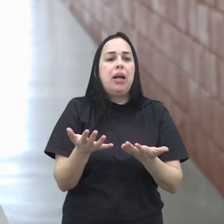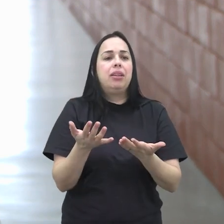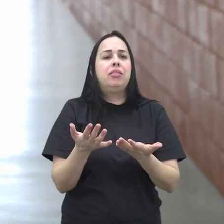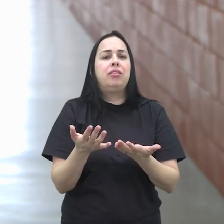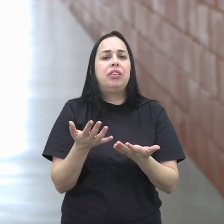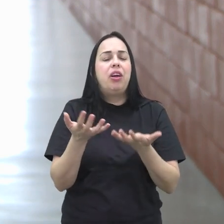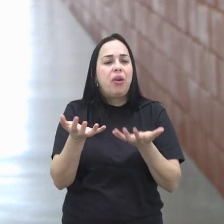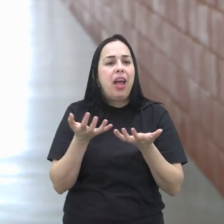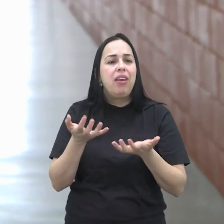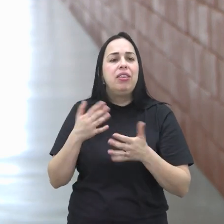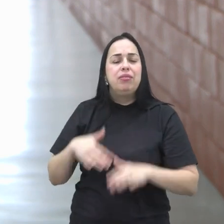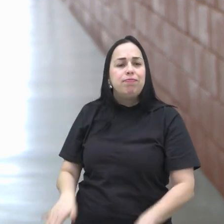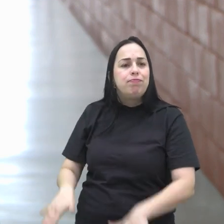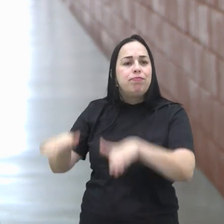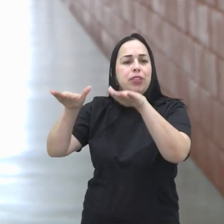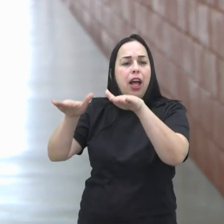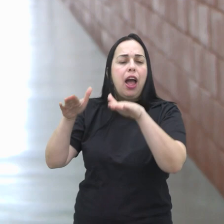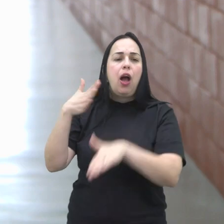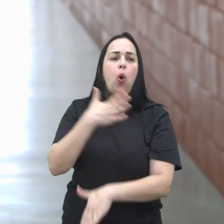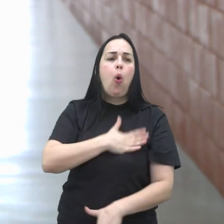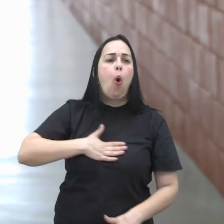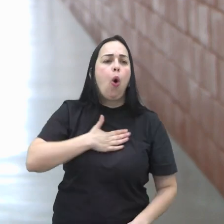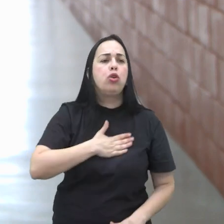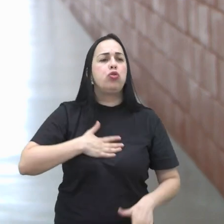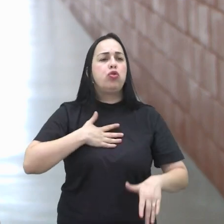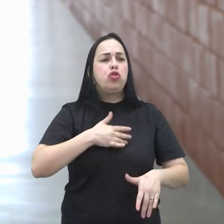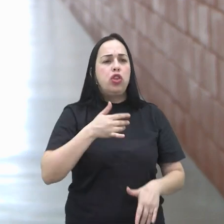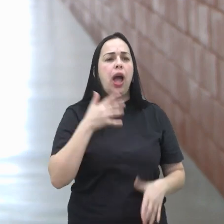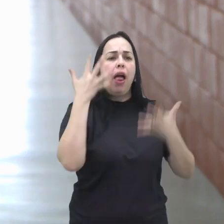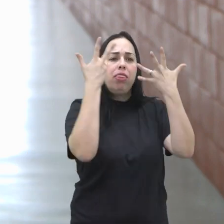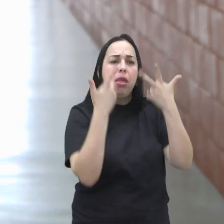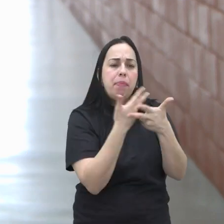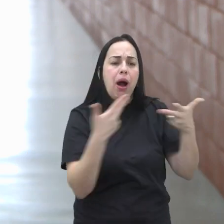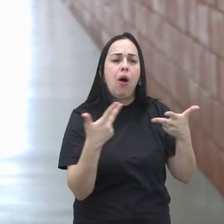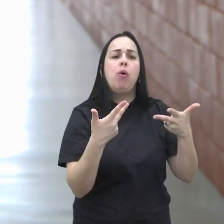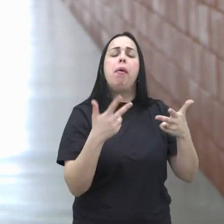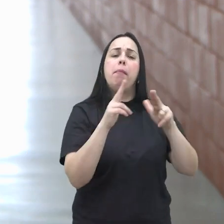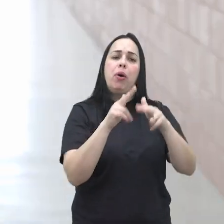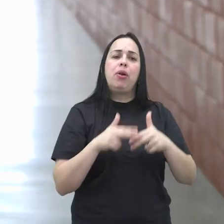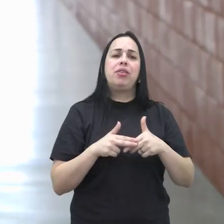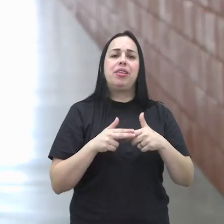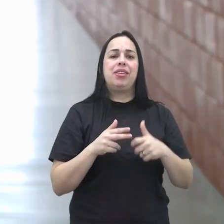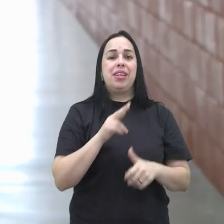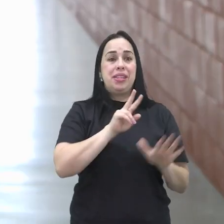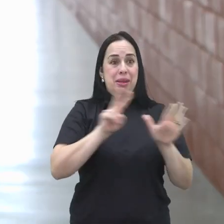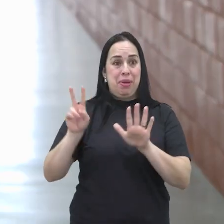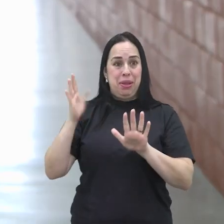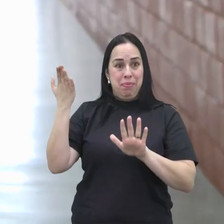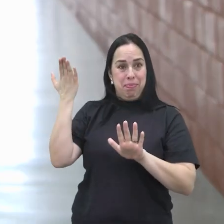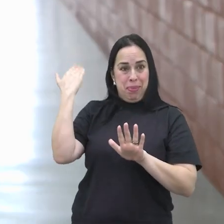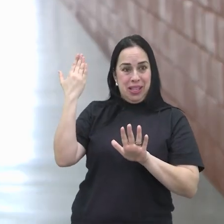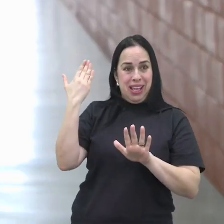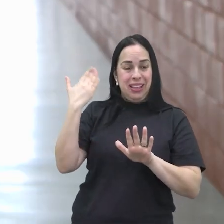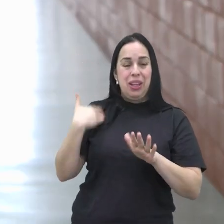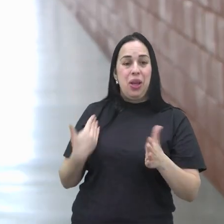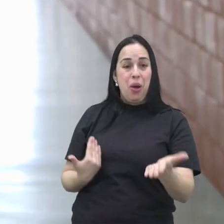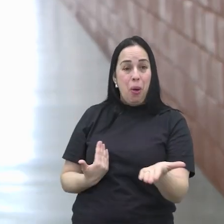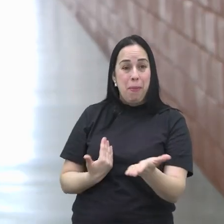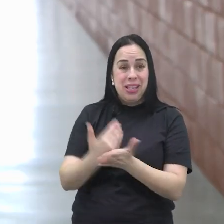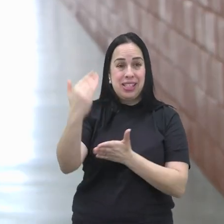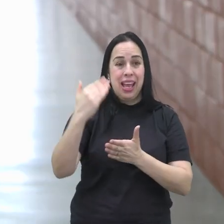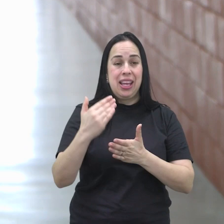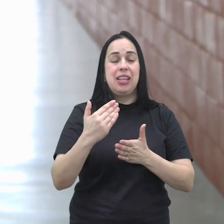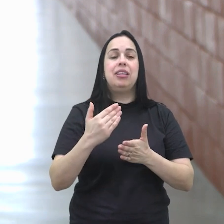sempre cresci em sítio, sempre gostei de bichos, e é um lugar que eu me sinto à vontade. Inclusive, semana passada eu comecei a fazer o meu